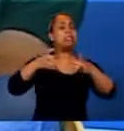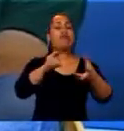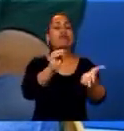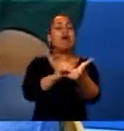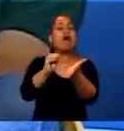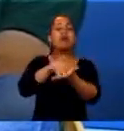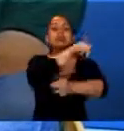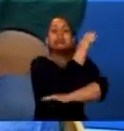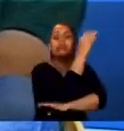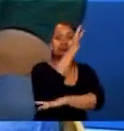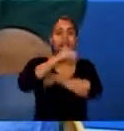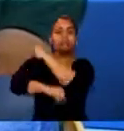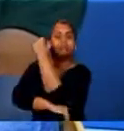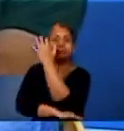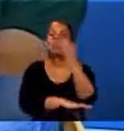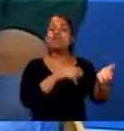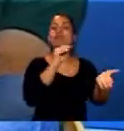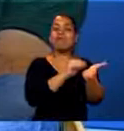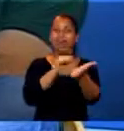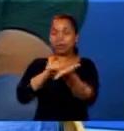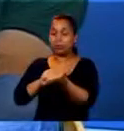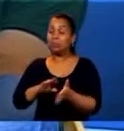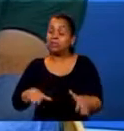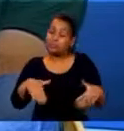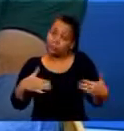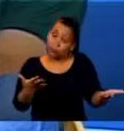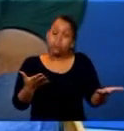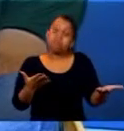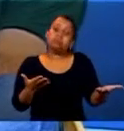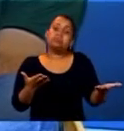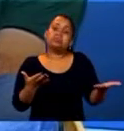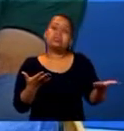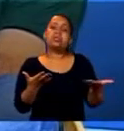área de APP, né? Então, isso foi